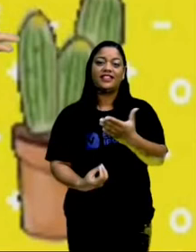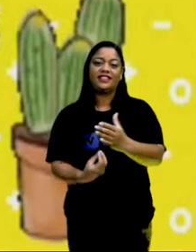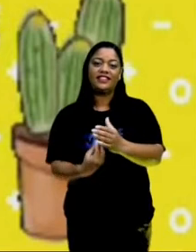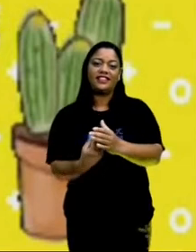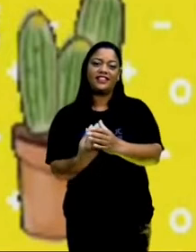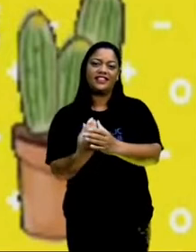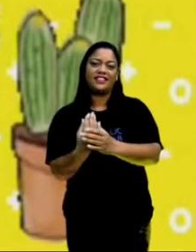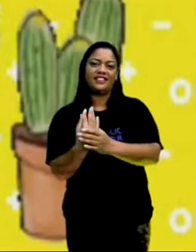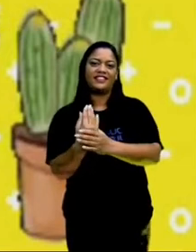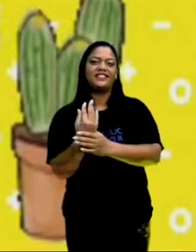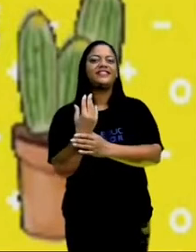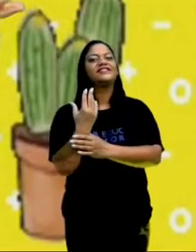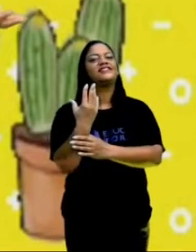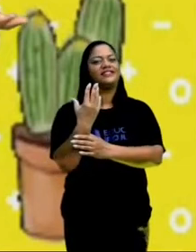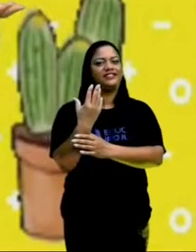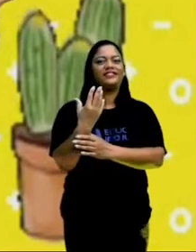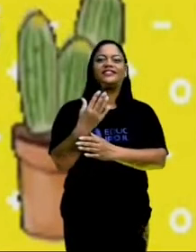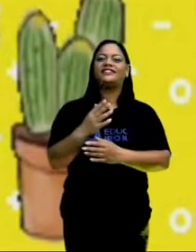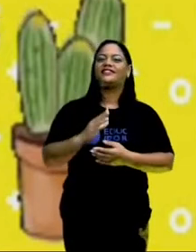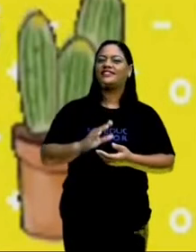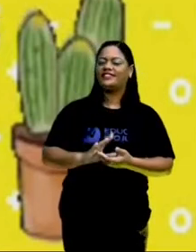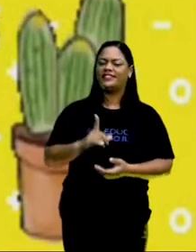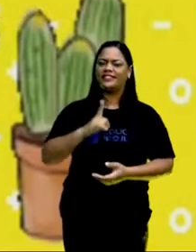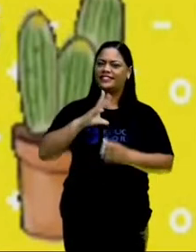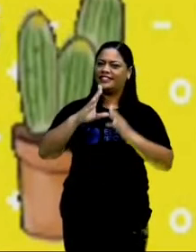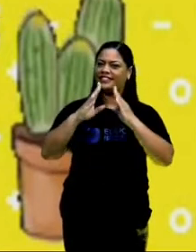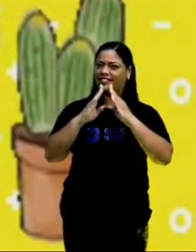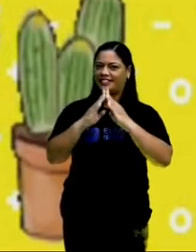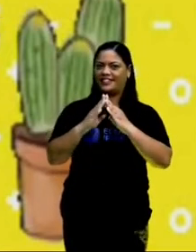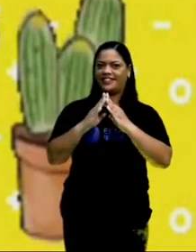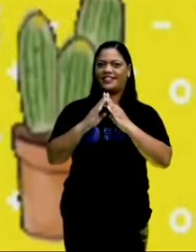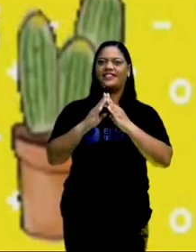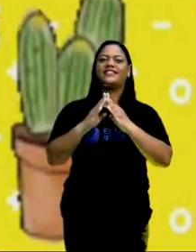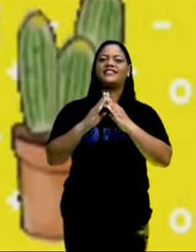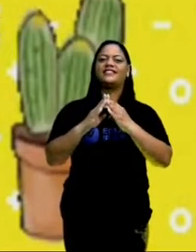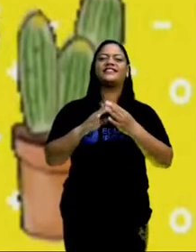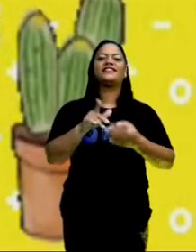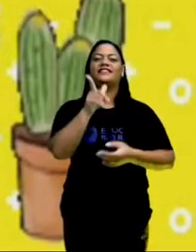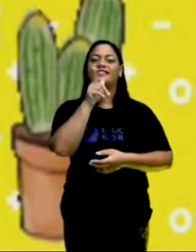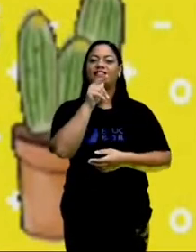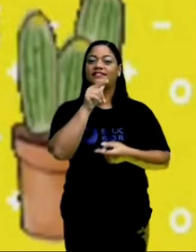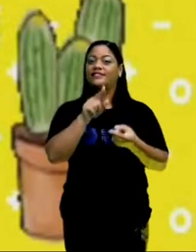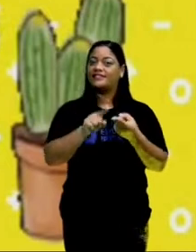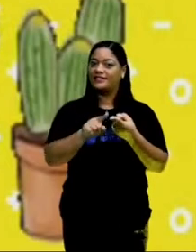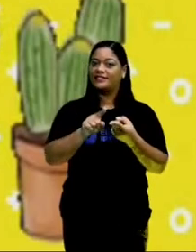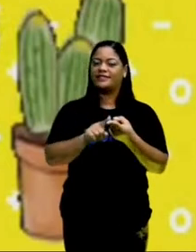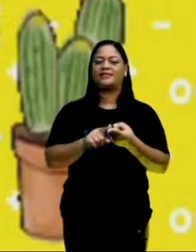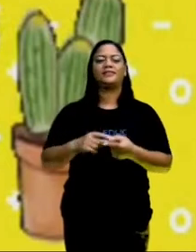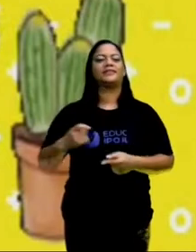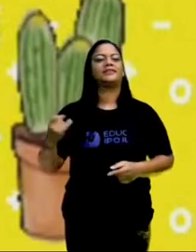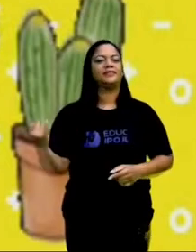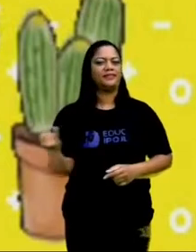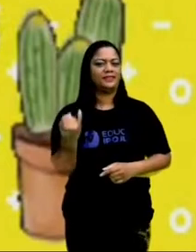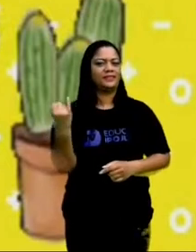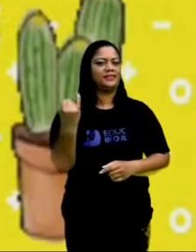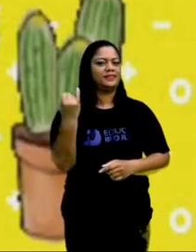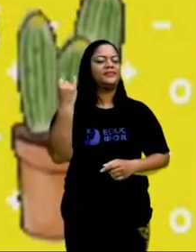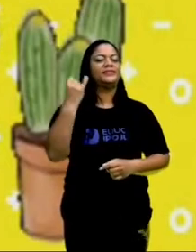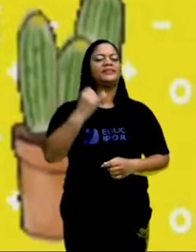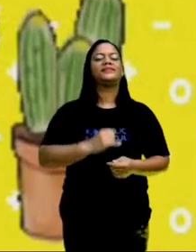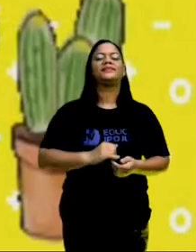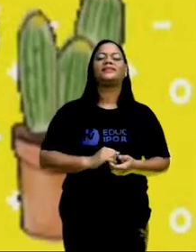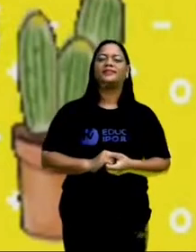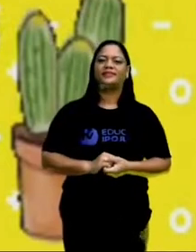plantinhas, né? As nossas plantinhas que temos em casa. A água também é muito